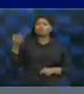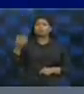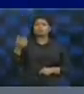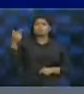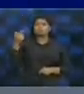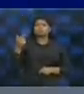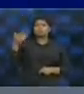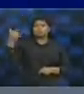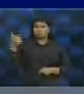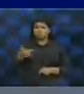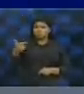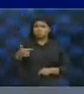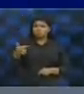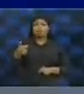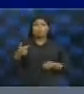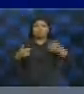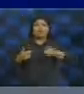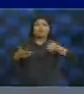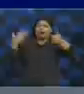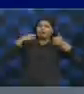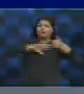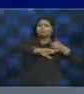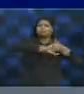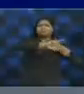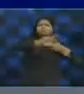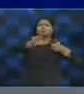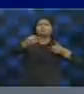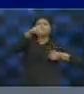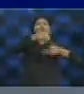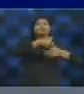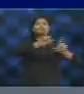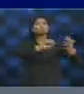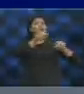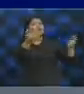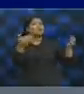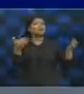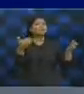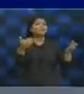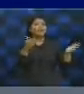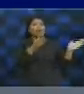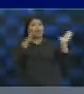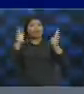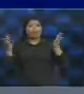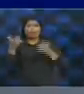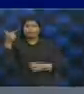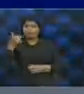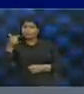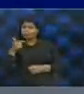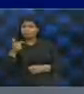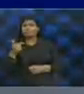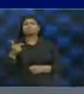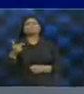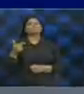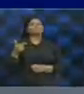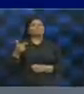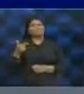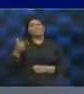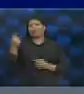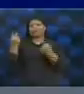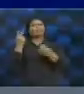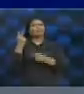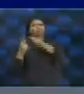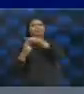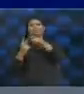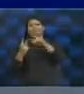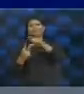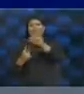várias, agora, no segundo turno, só tem duas alternativas. A continuidade. Continuar tudo como está e acreditar